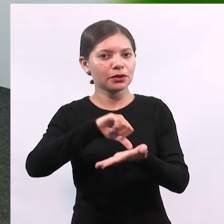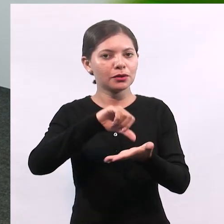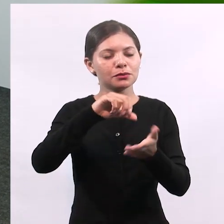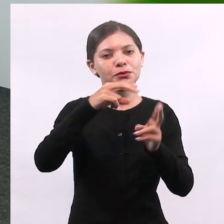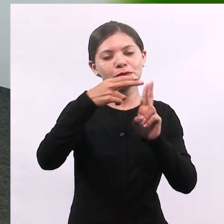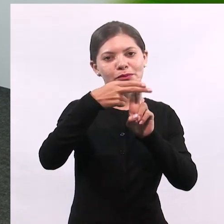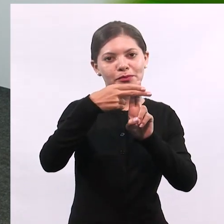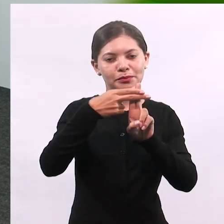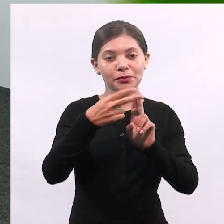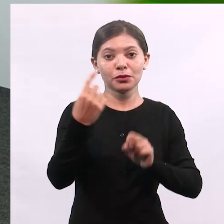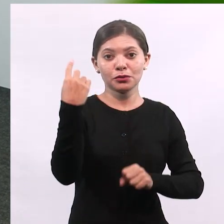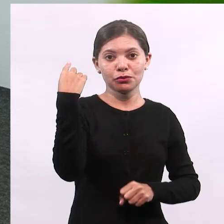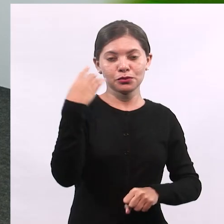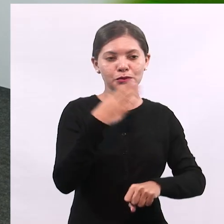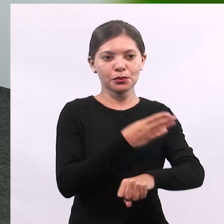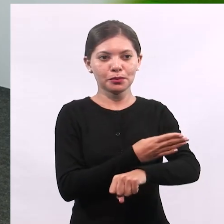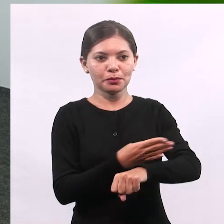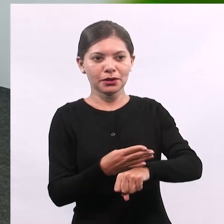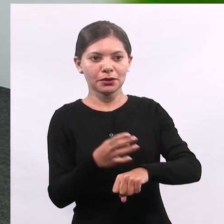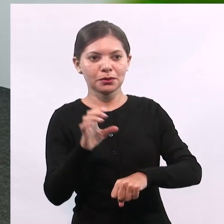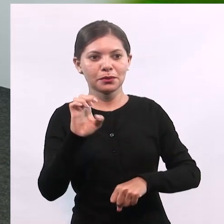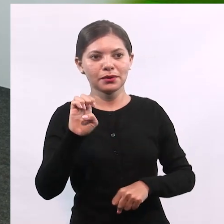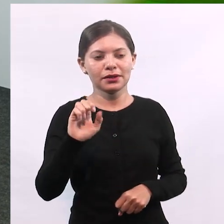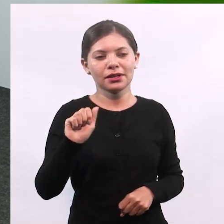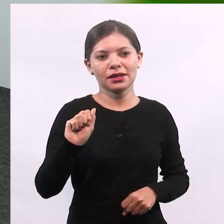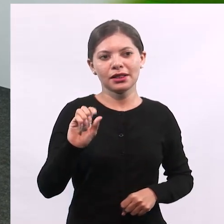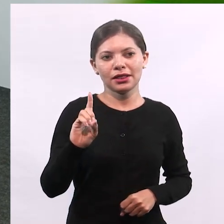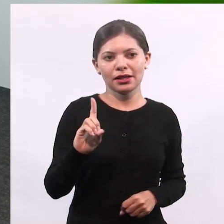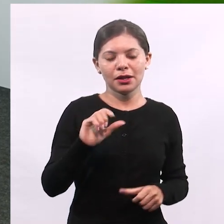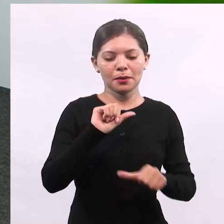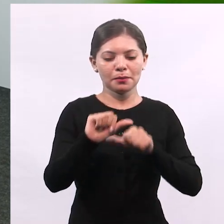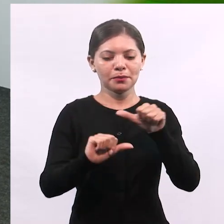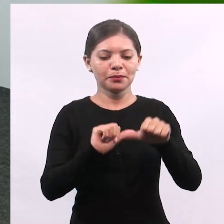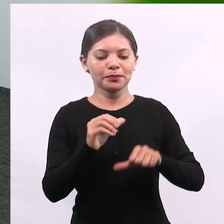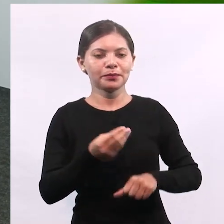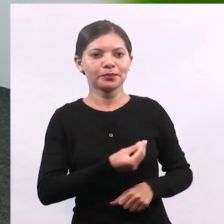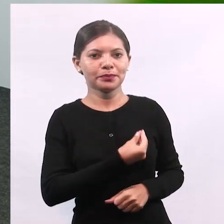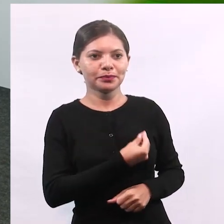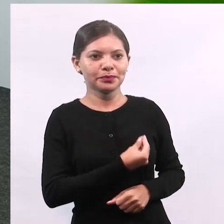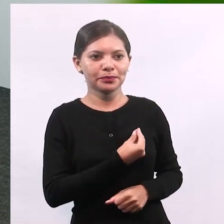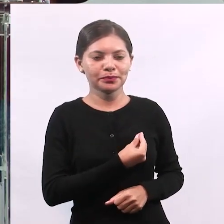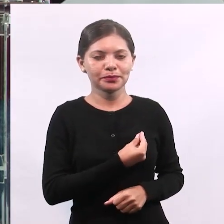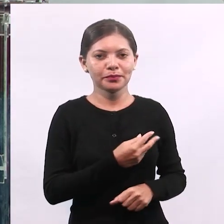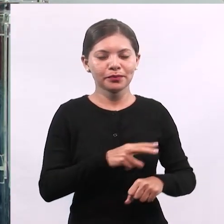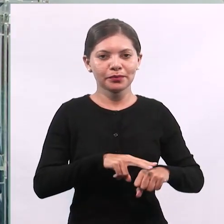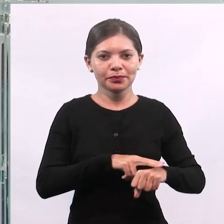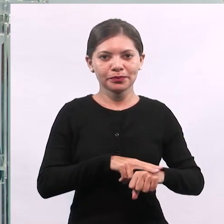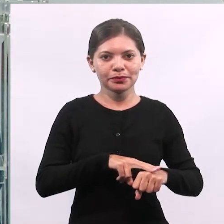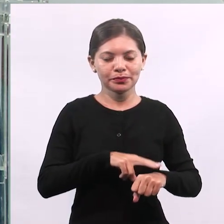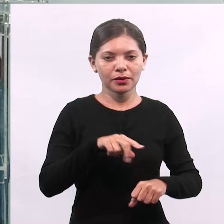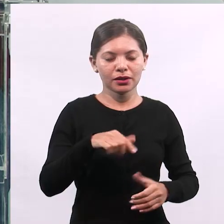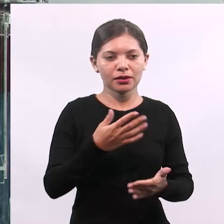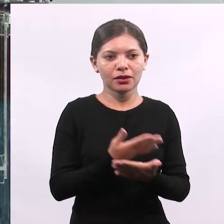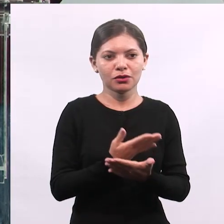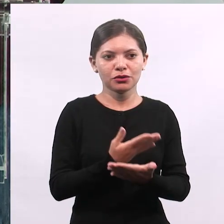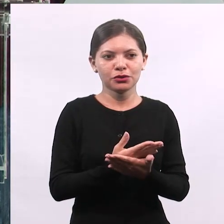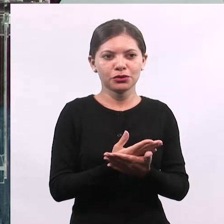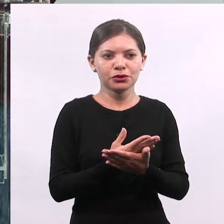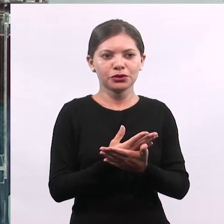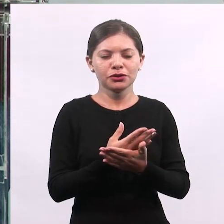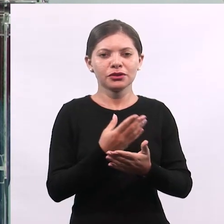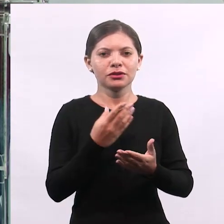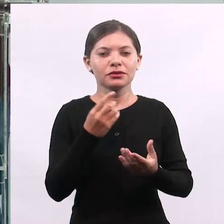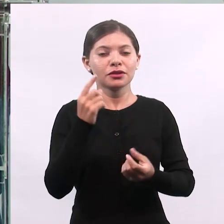com os dizeres EAD mudando realidades em verde na aula de hoje veremos as aplicações